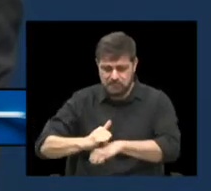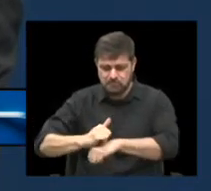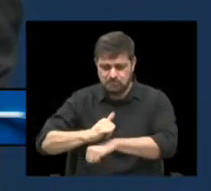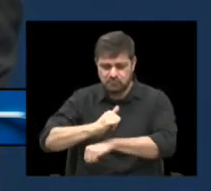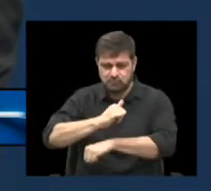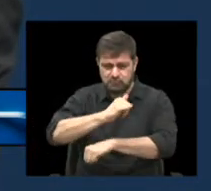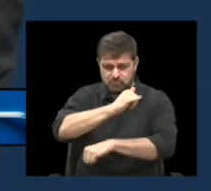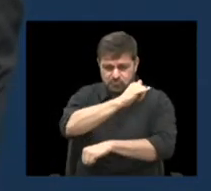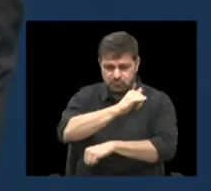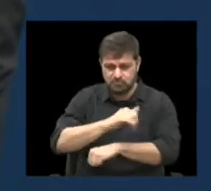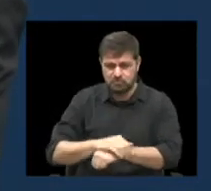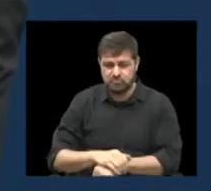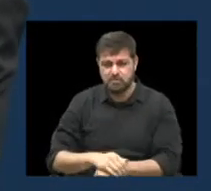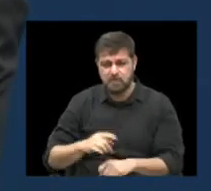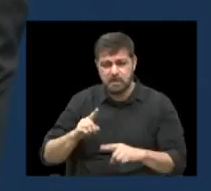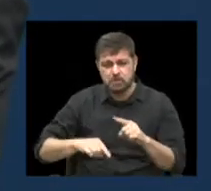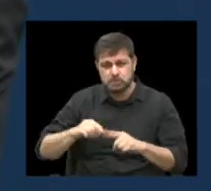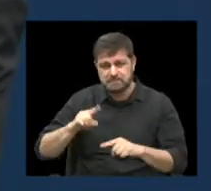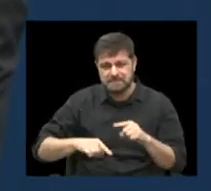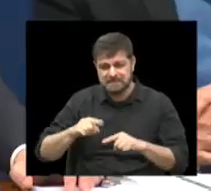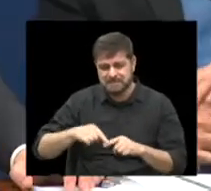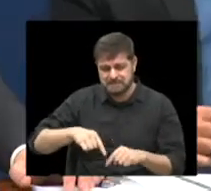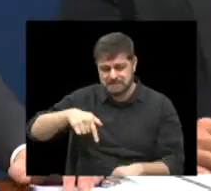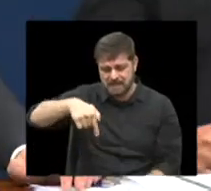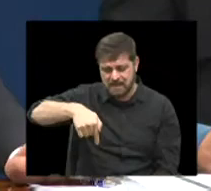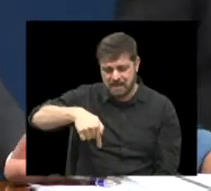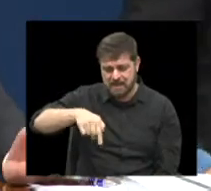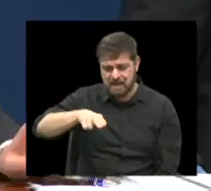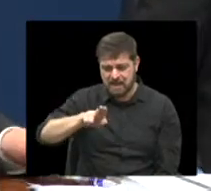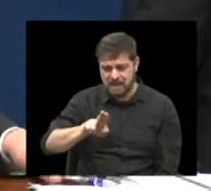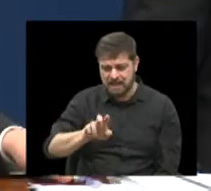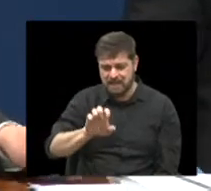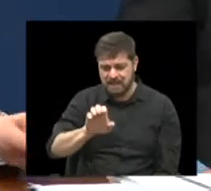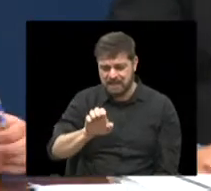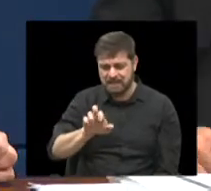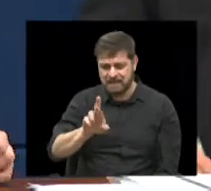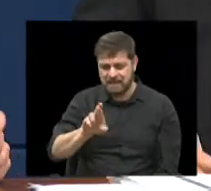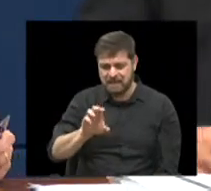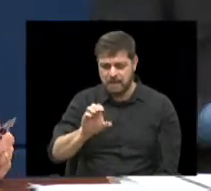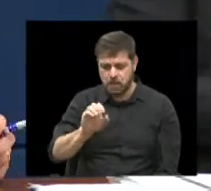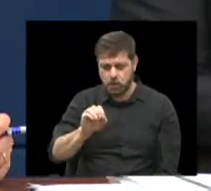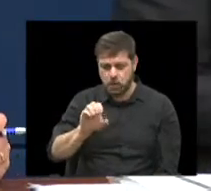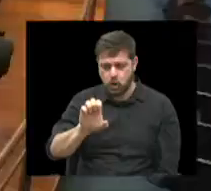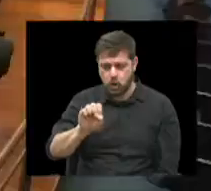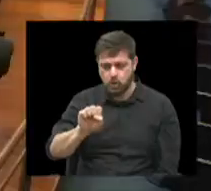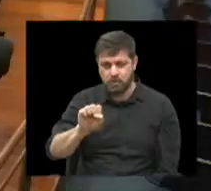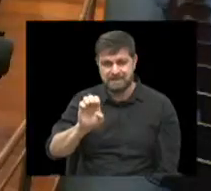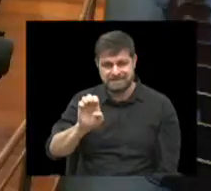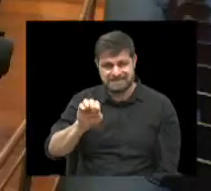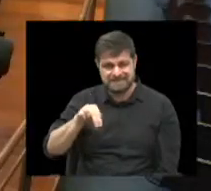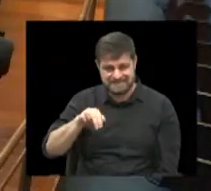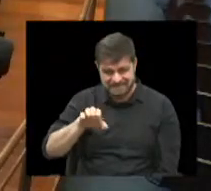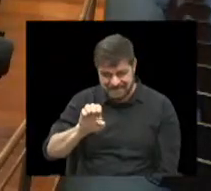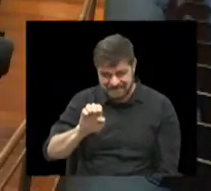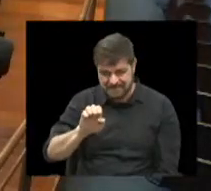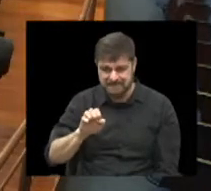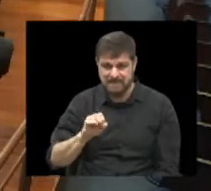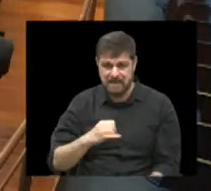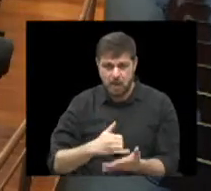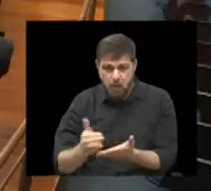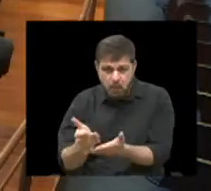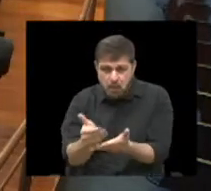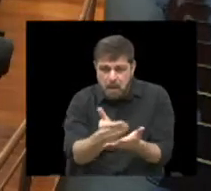A comissão exara parecer favorável por unanimidade. Parecer favorável, não havendo o vereador discutir. Em votação, vereadores favoráveis permaneçam como